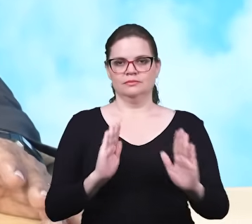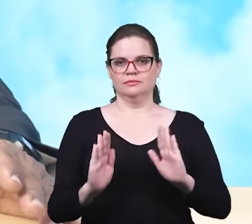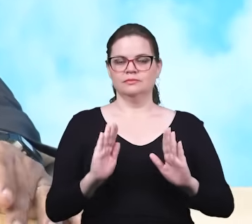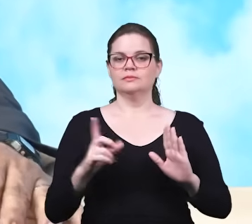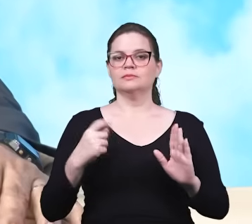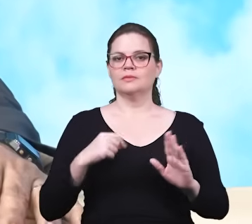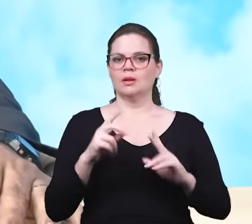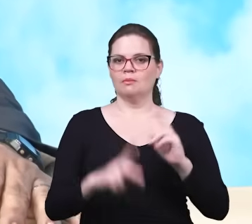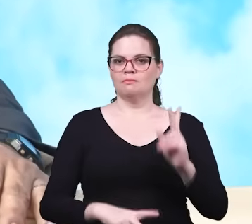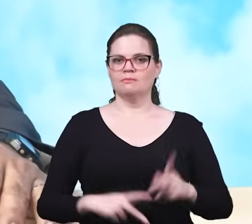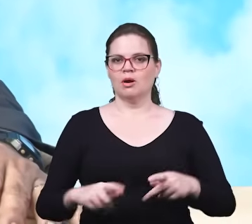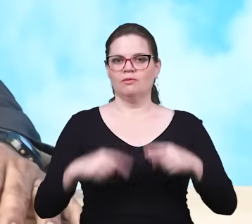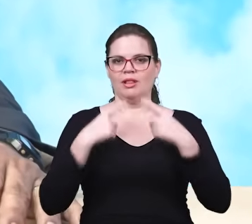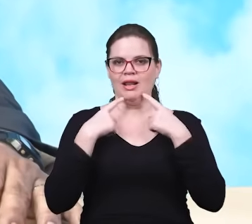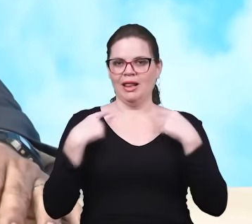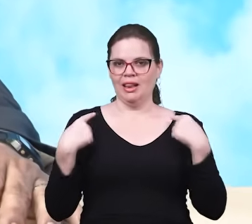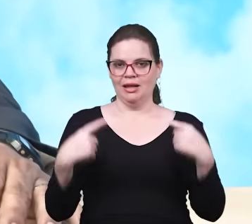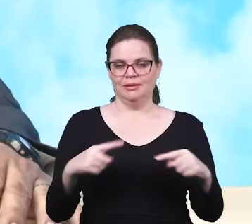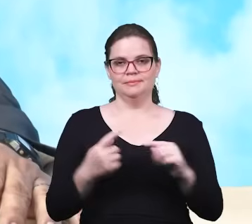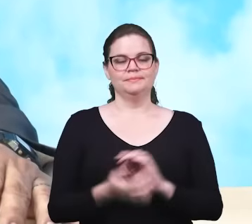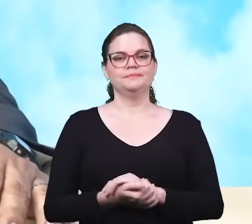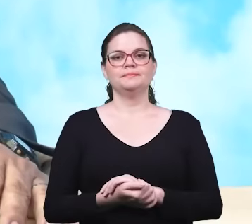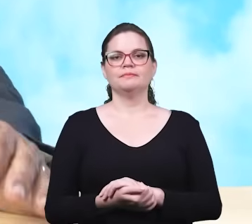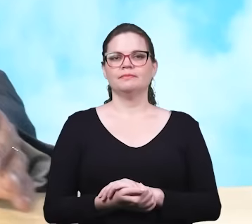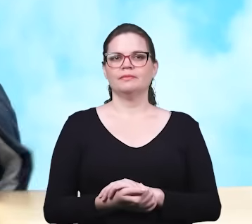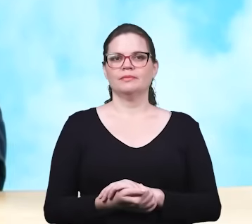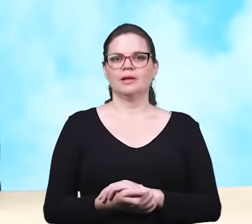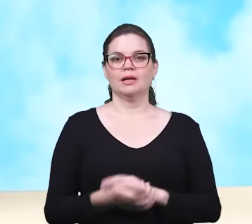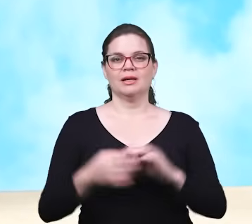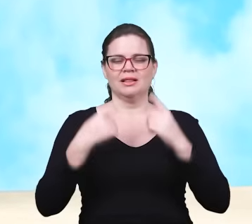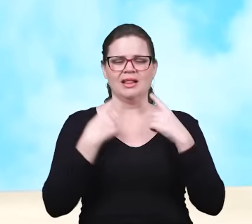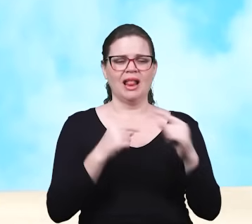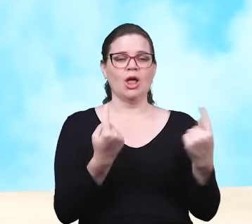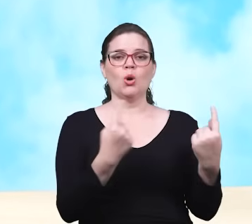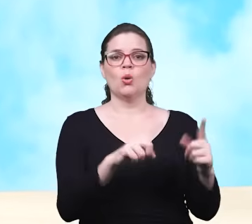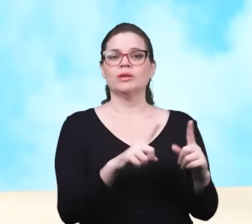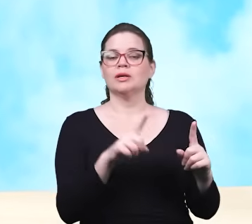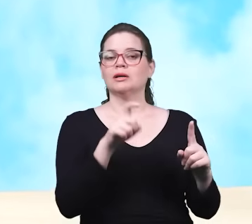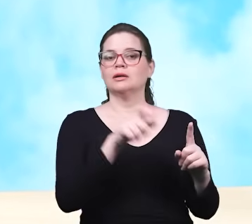murmurou. E a murmuração foi contra Moisés.